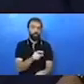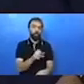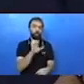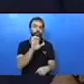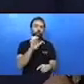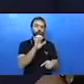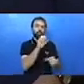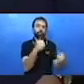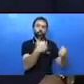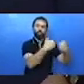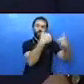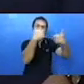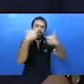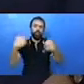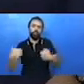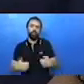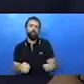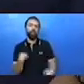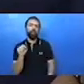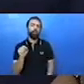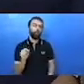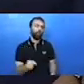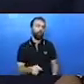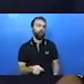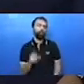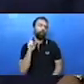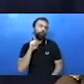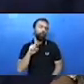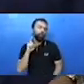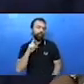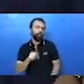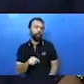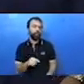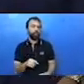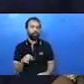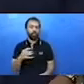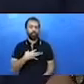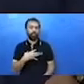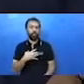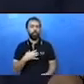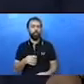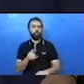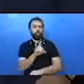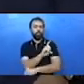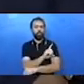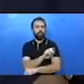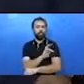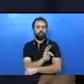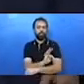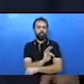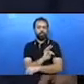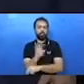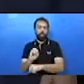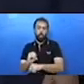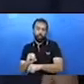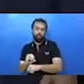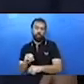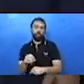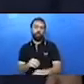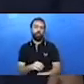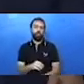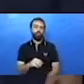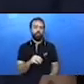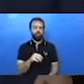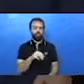estados vizinhos? Eu vou começar. Ó, Minas Gerais, Bahia, Tocantins, Mato Grosso